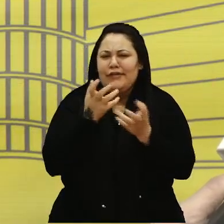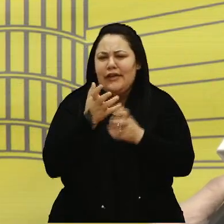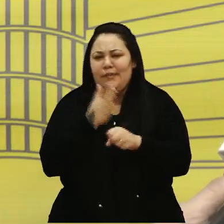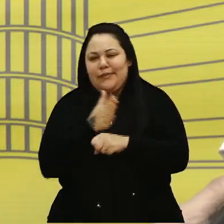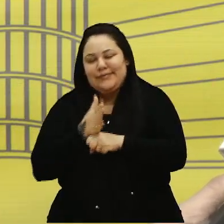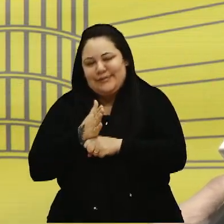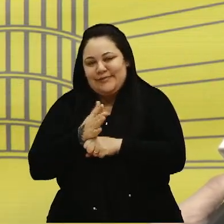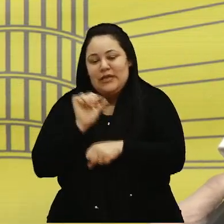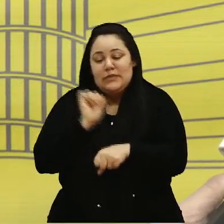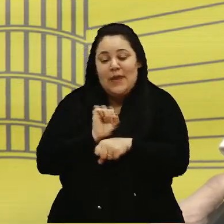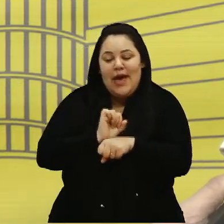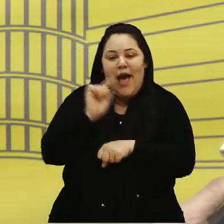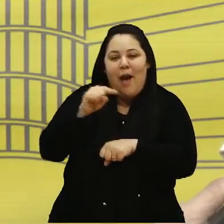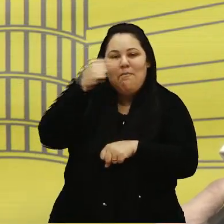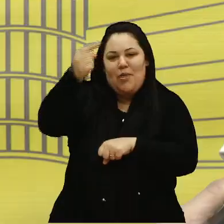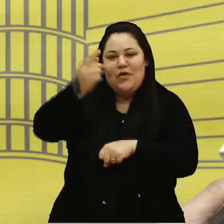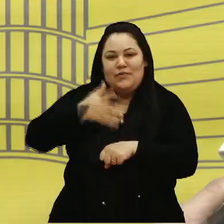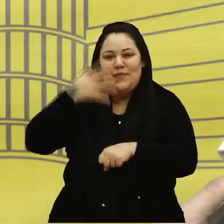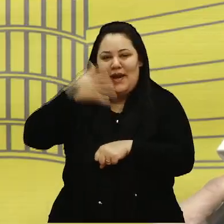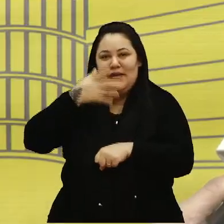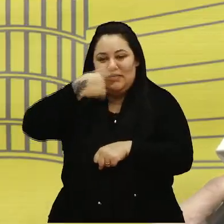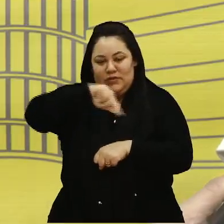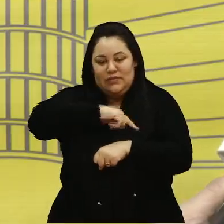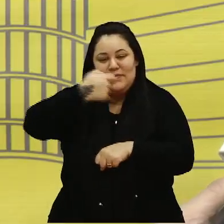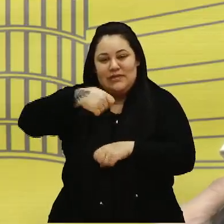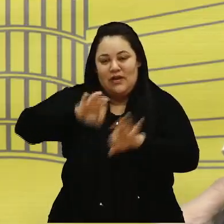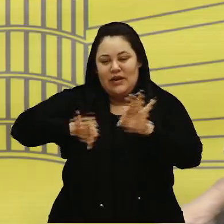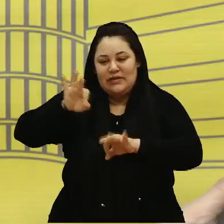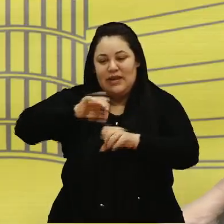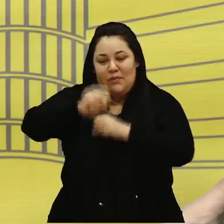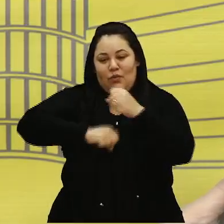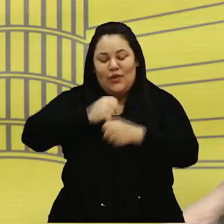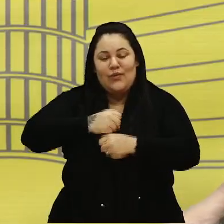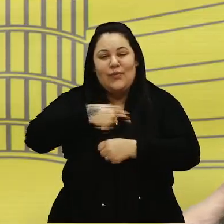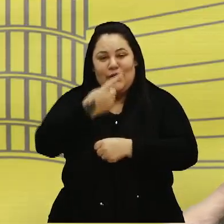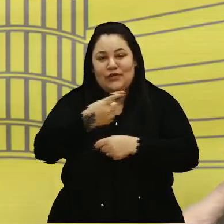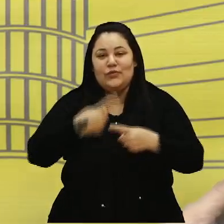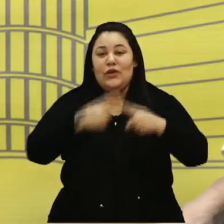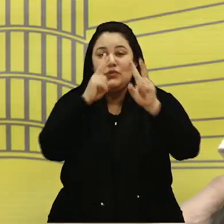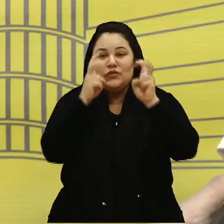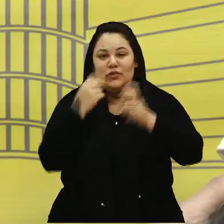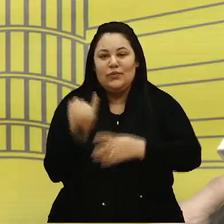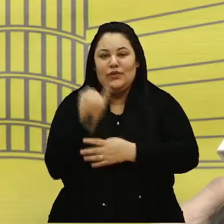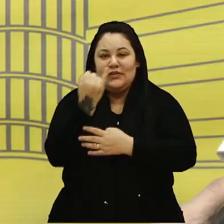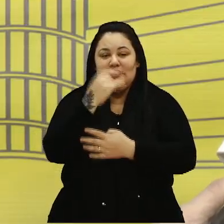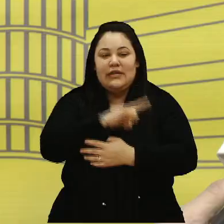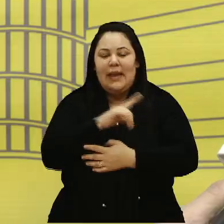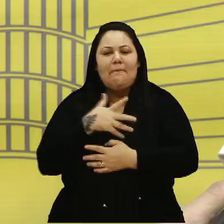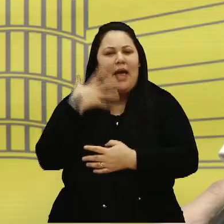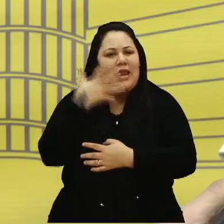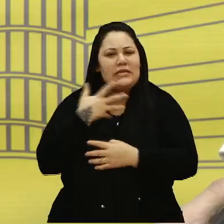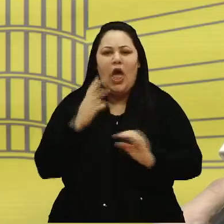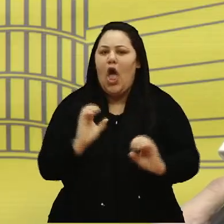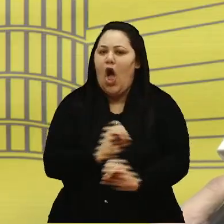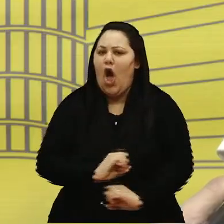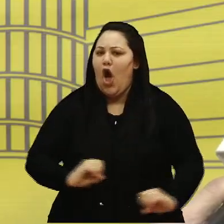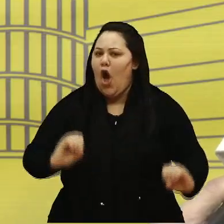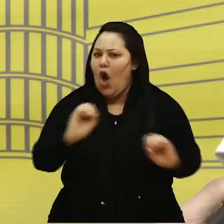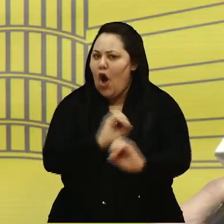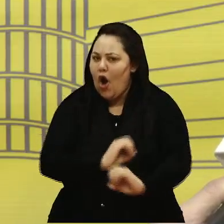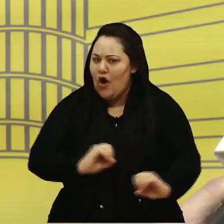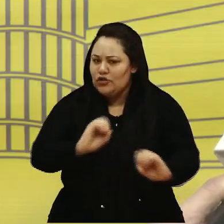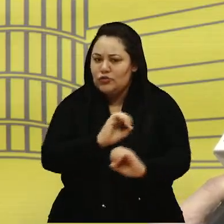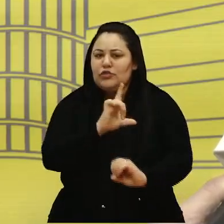que ficar para uma próxima edição que a gente vai ter que pensar aí para o ano que vem, porque é um tema importantíssimo, tem palestrantes que são sensacionais, gente local